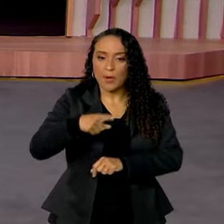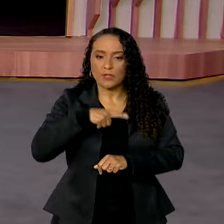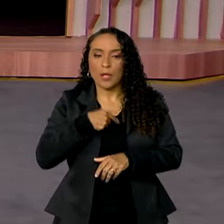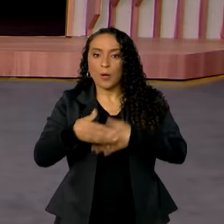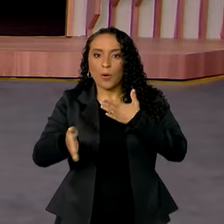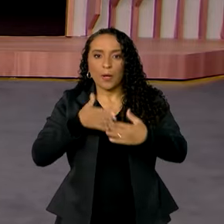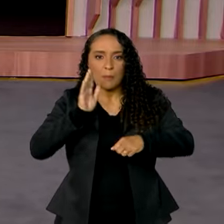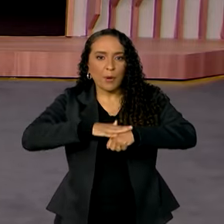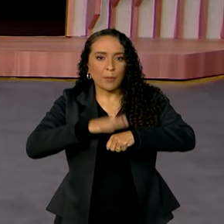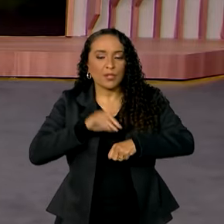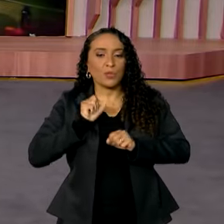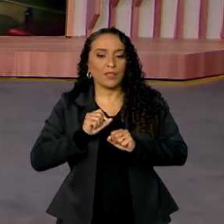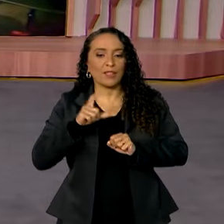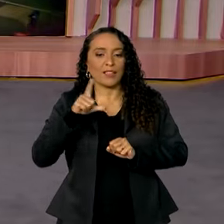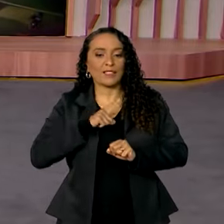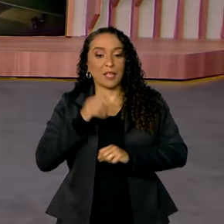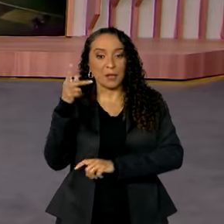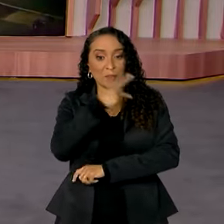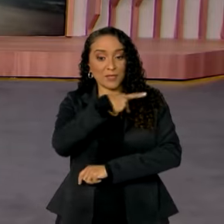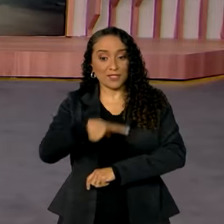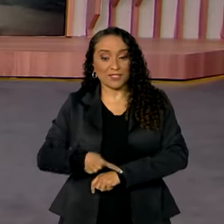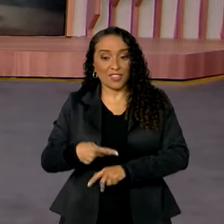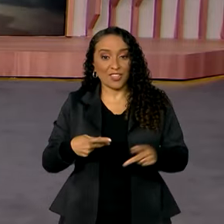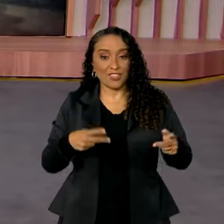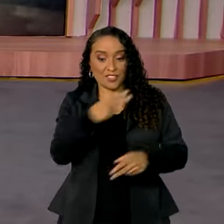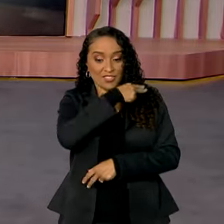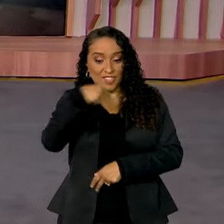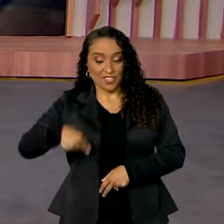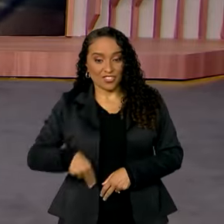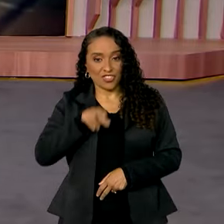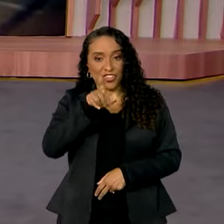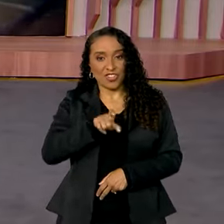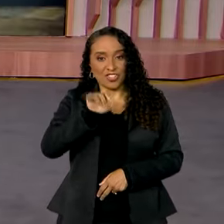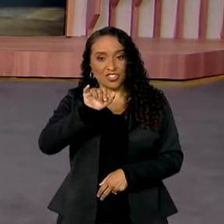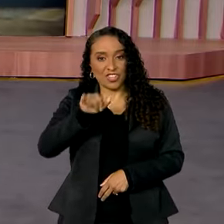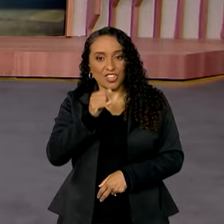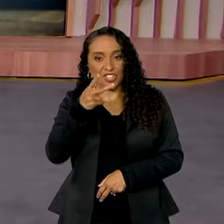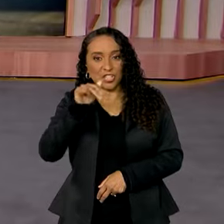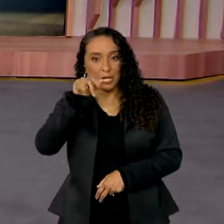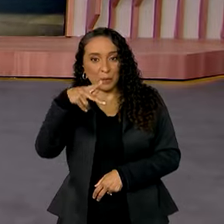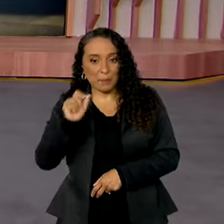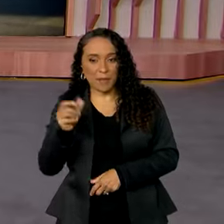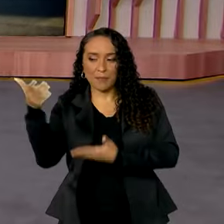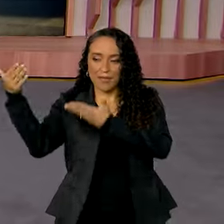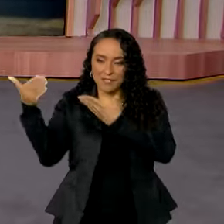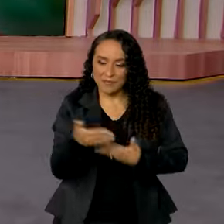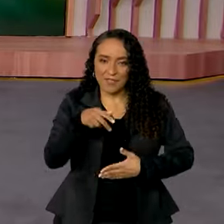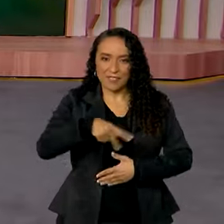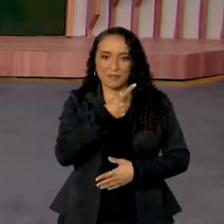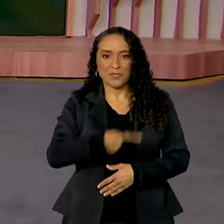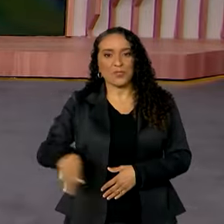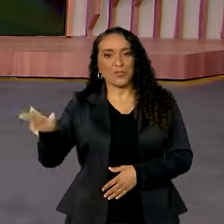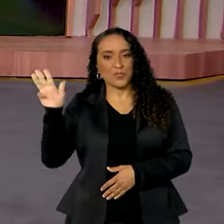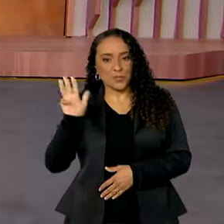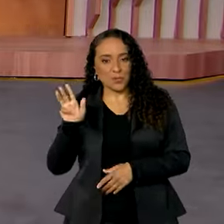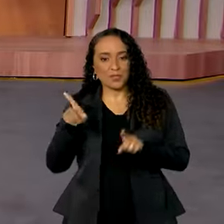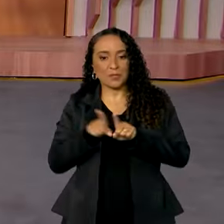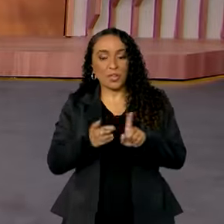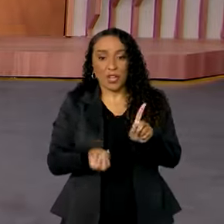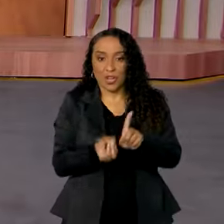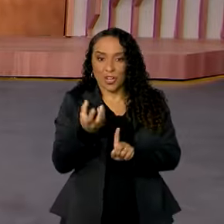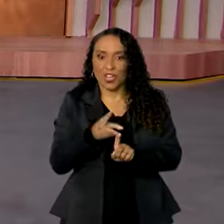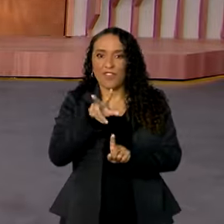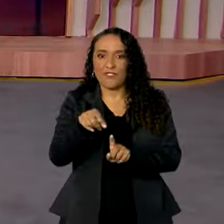qualquer momento, chega o presidente da China, Xi Jinping, para ser recebido aí pelo presidente Lula. E o Canal Gov